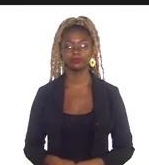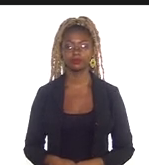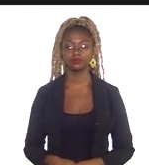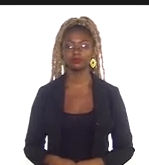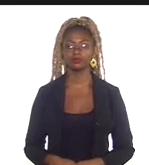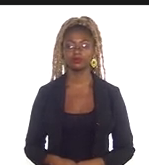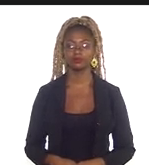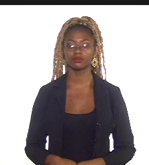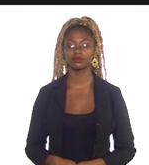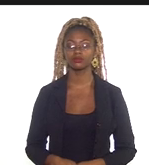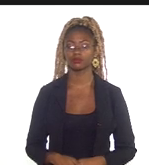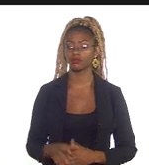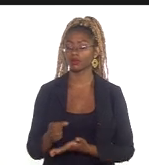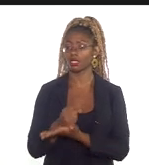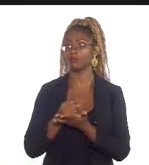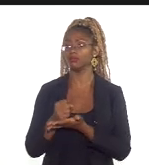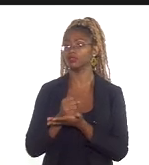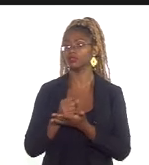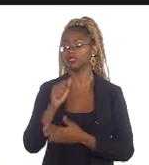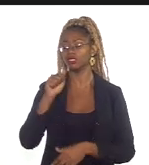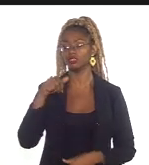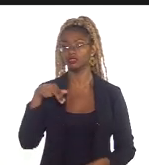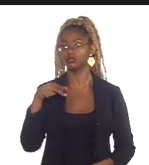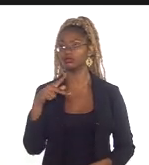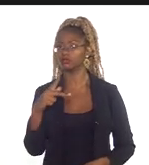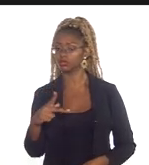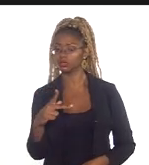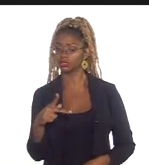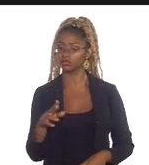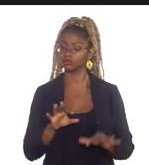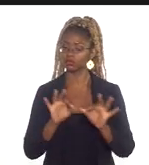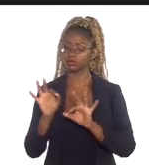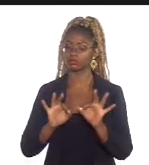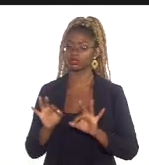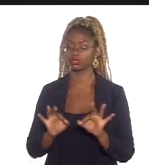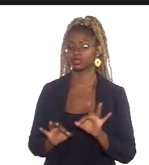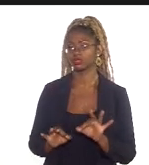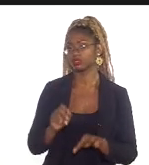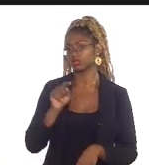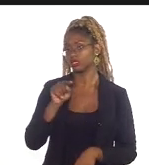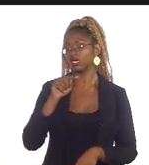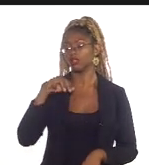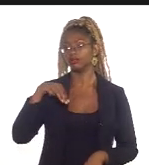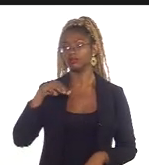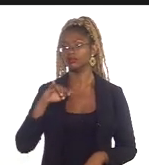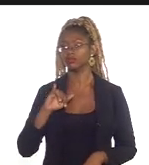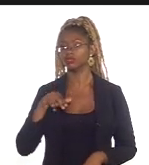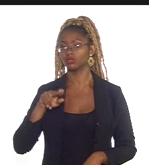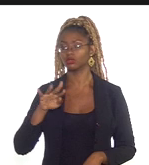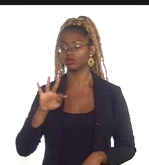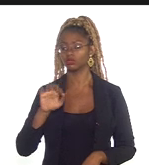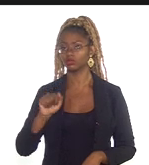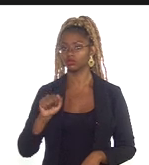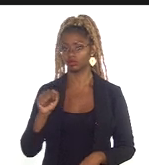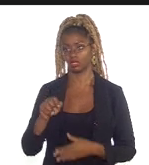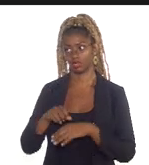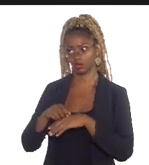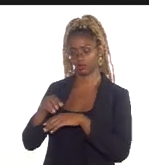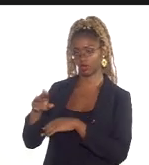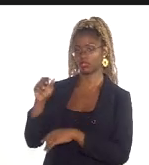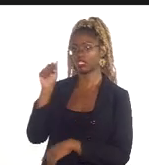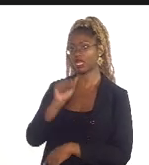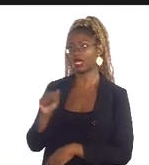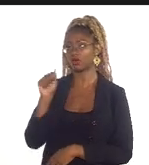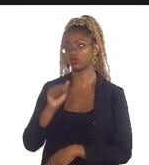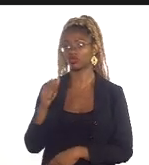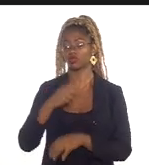o amparo da ANP, quando foi desenhada essa minuta, que foi enviada em agosto do ano passado para a